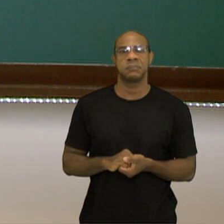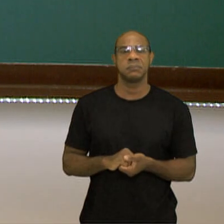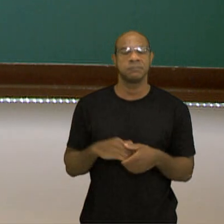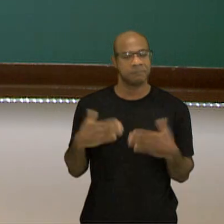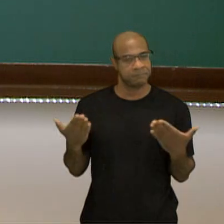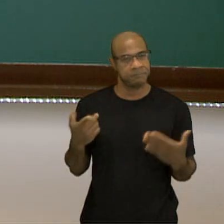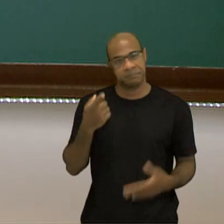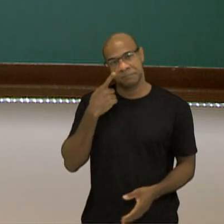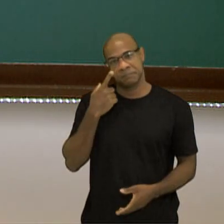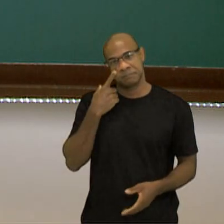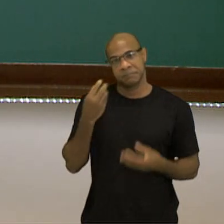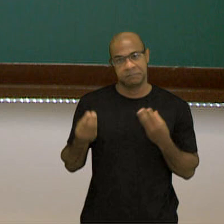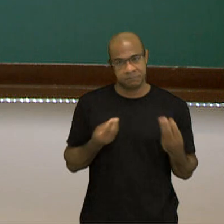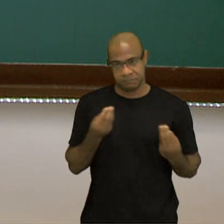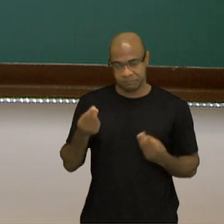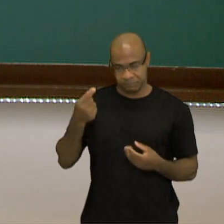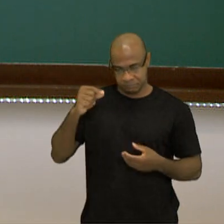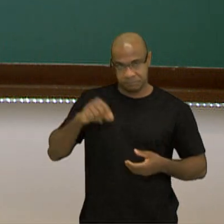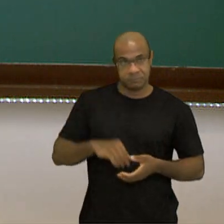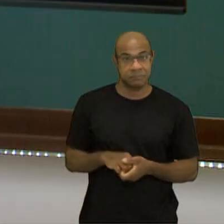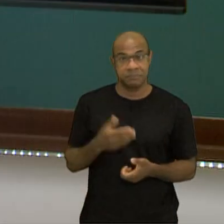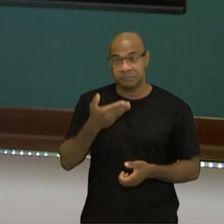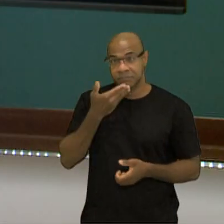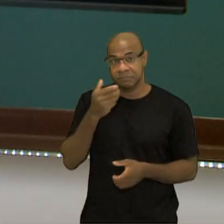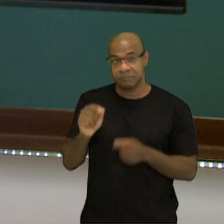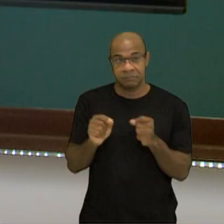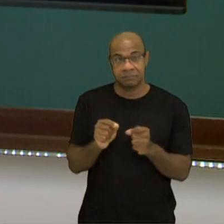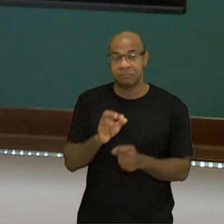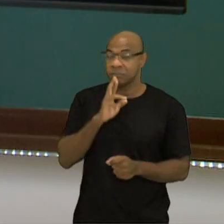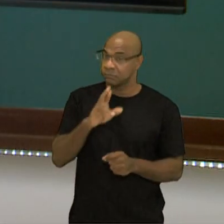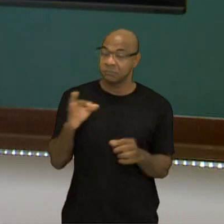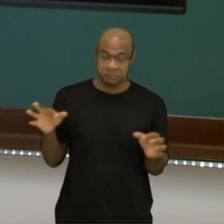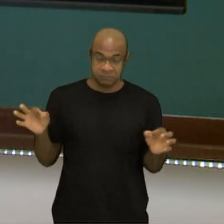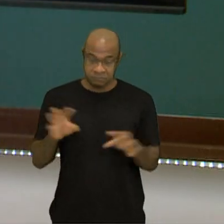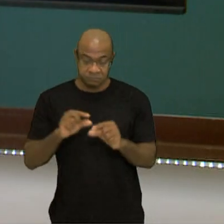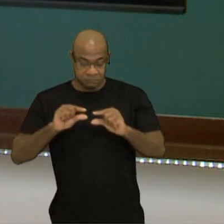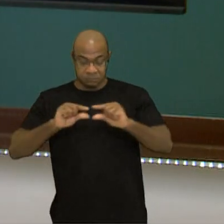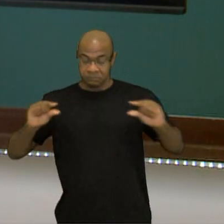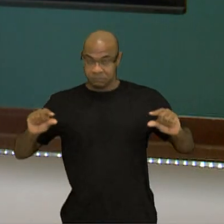Vamos corrigir, tá, pessoal? Eu tinha pedido para que vocês dessem a resposta completa. Aqui vai